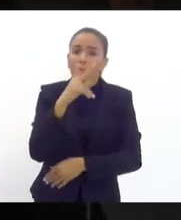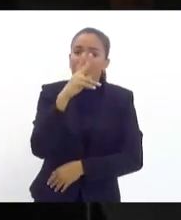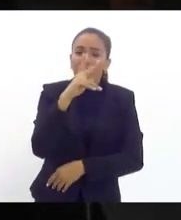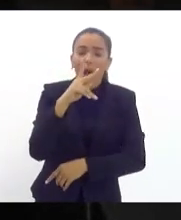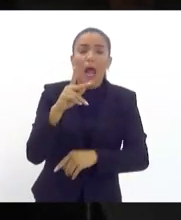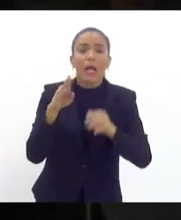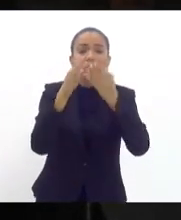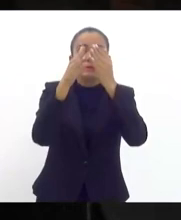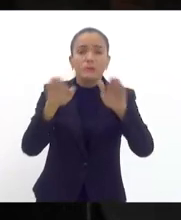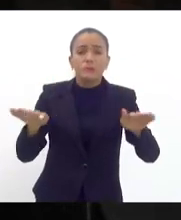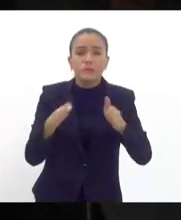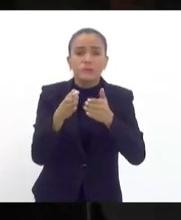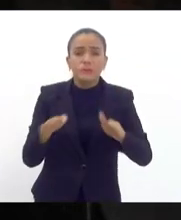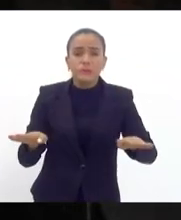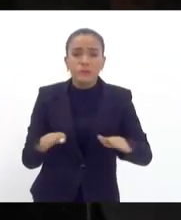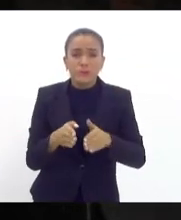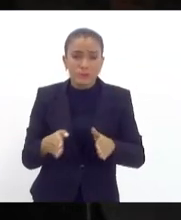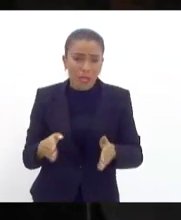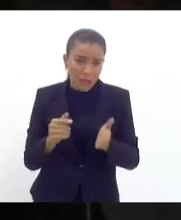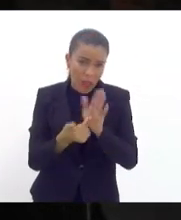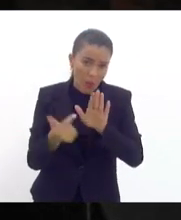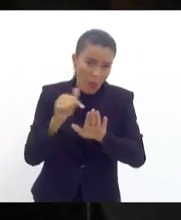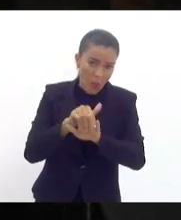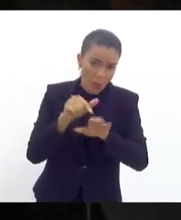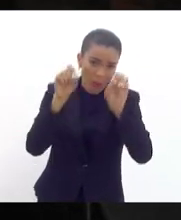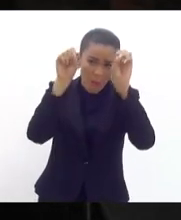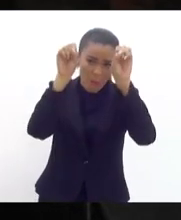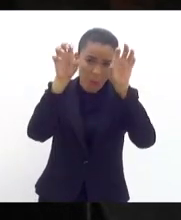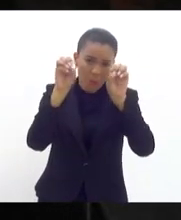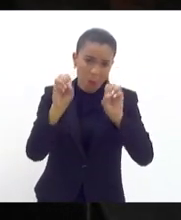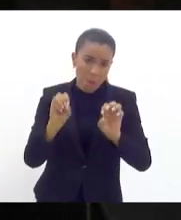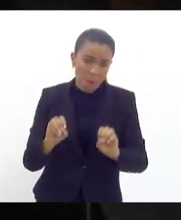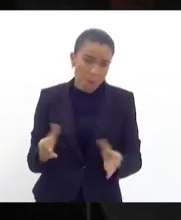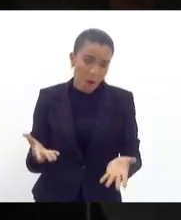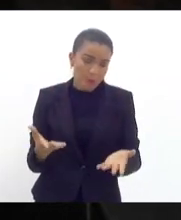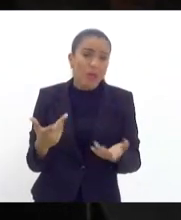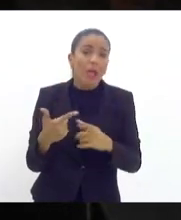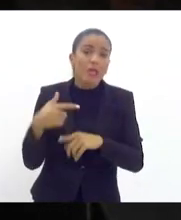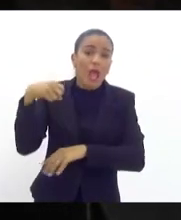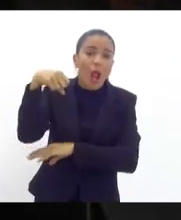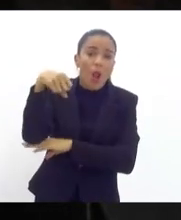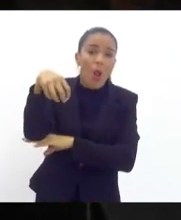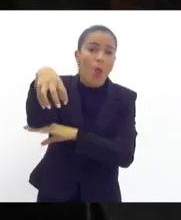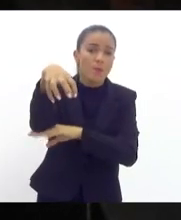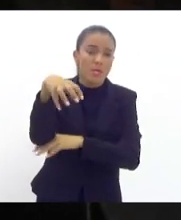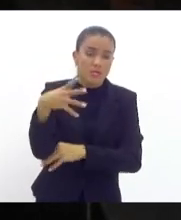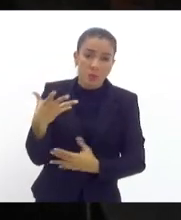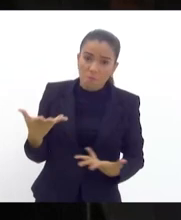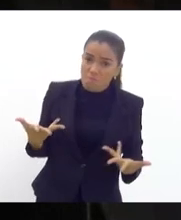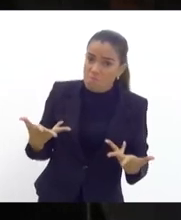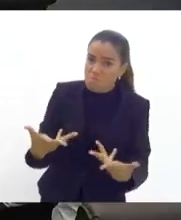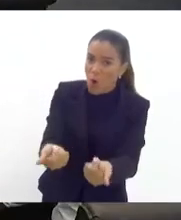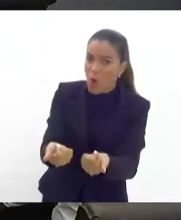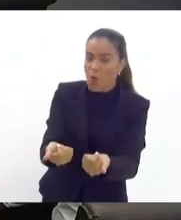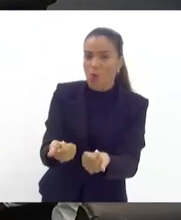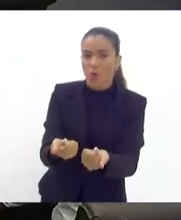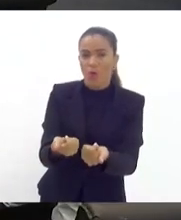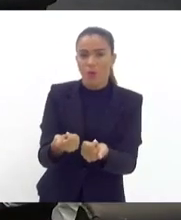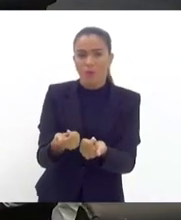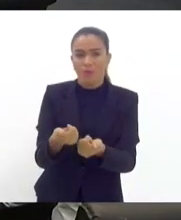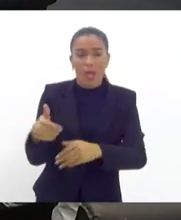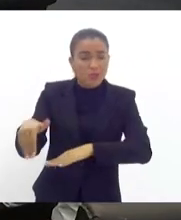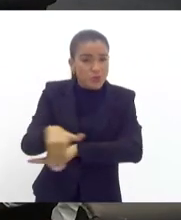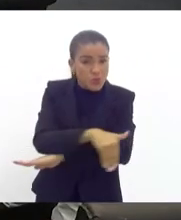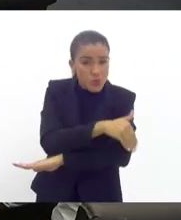de Natal pisca-pisca e cadê a iluminação pública de qualidade as ruas bem iluminadas as